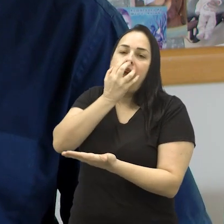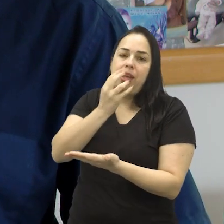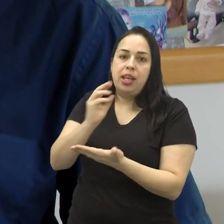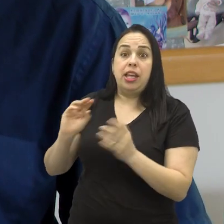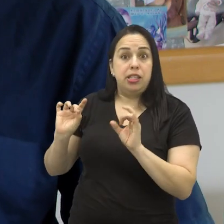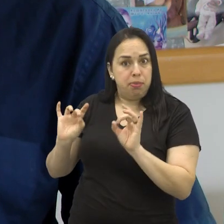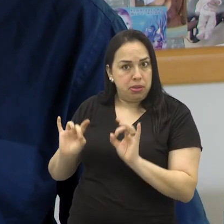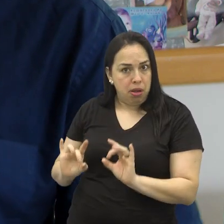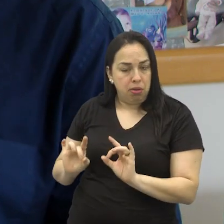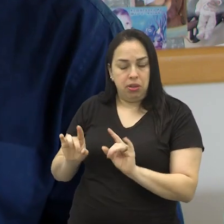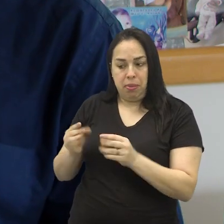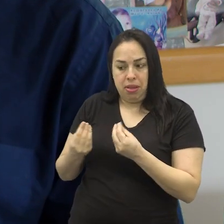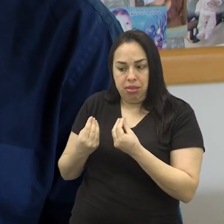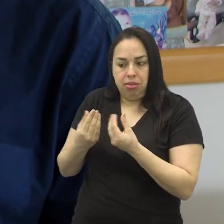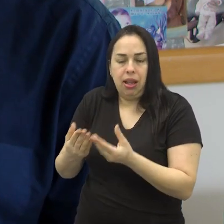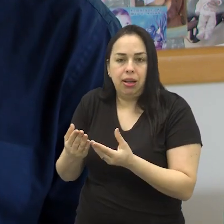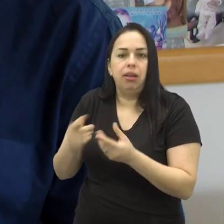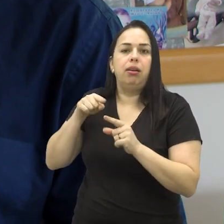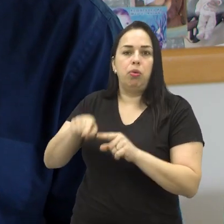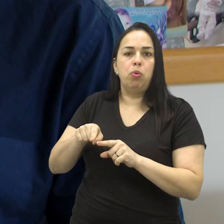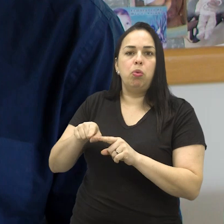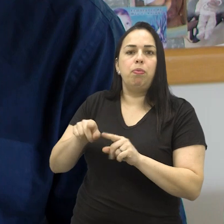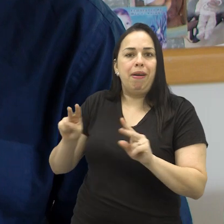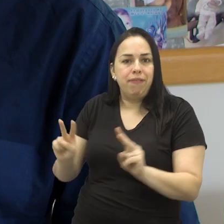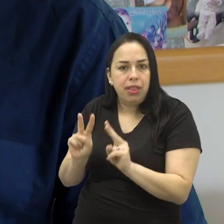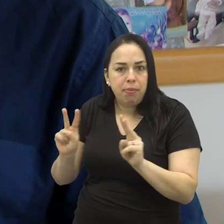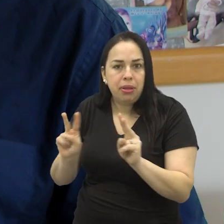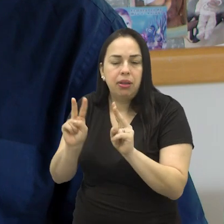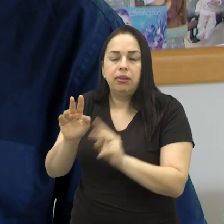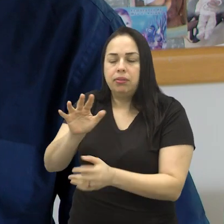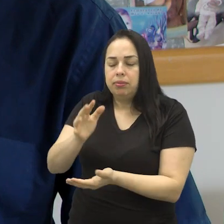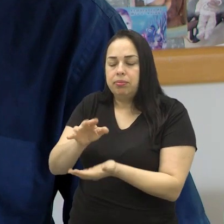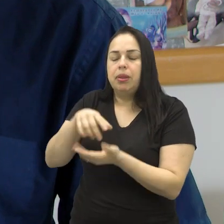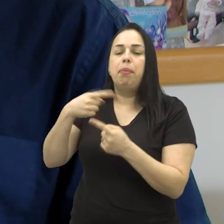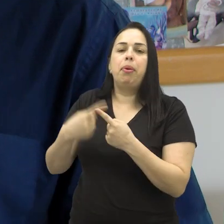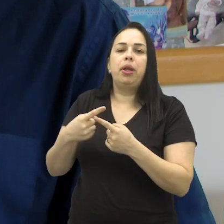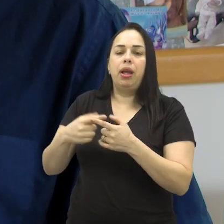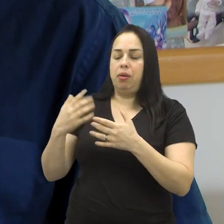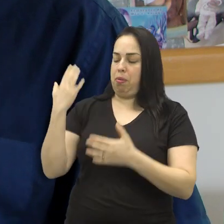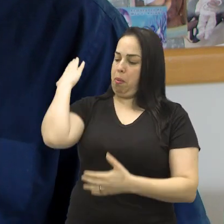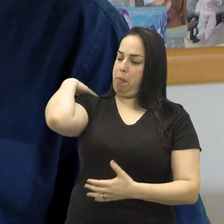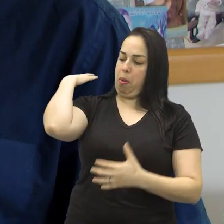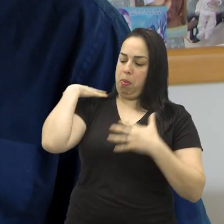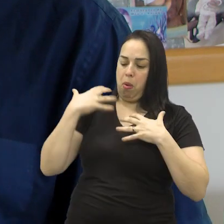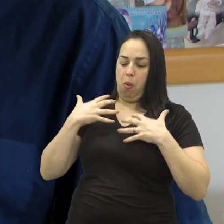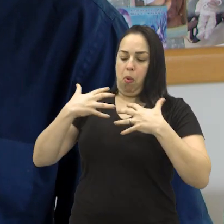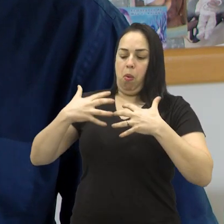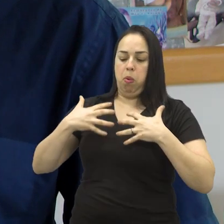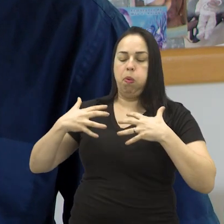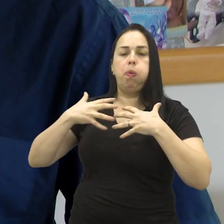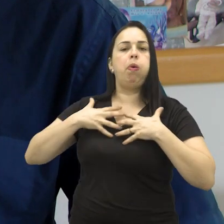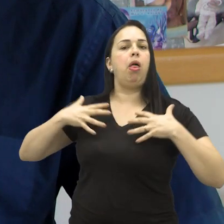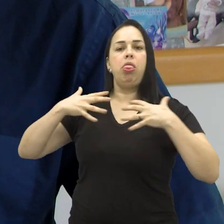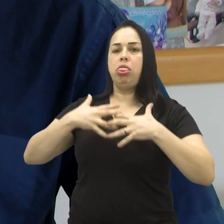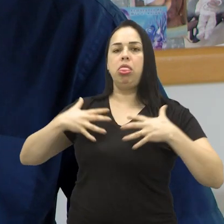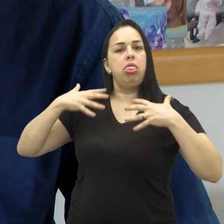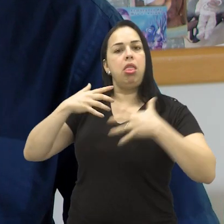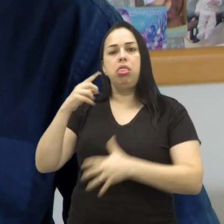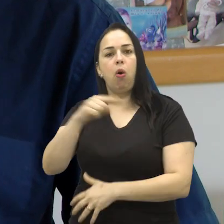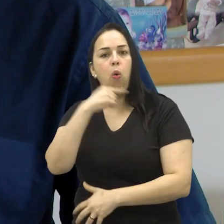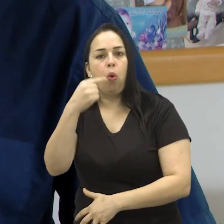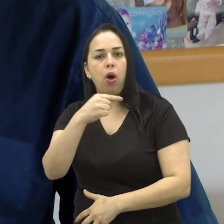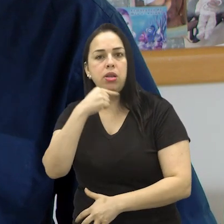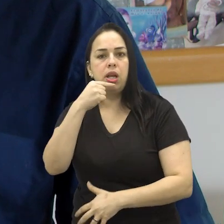vamos fornecer a ele uma substância que se chama surfactante, que pela imaturidade dos pneumócitos não